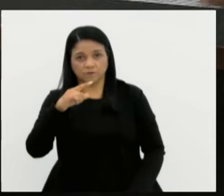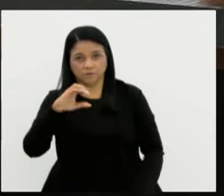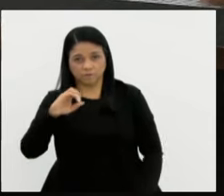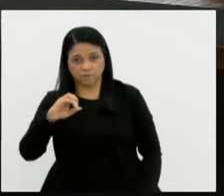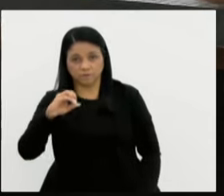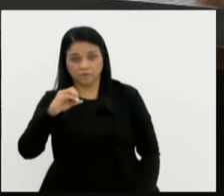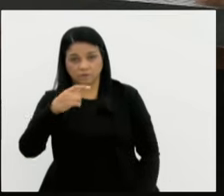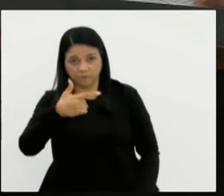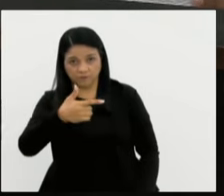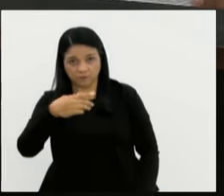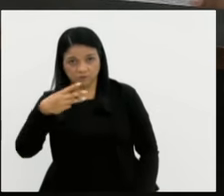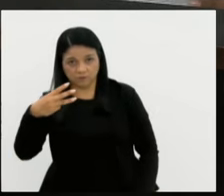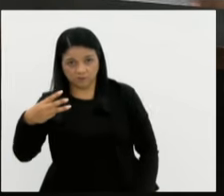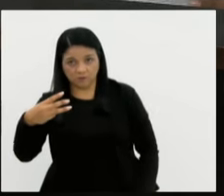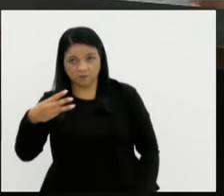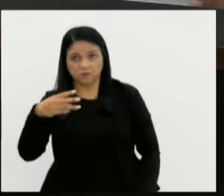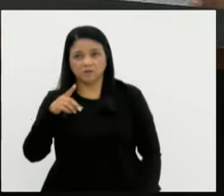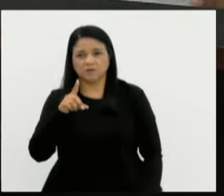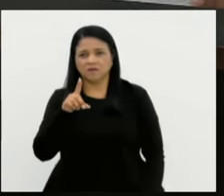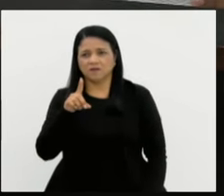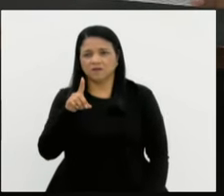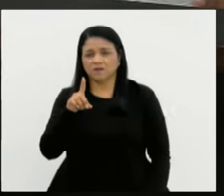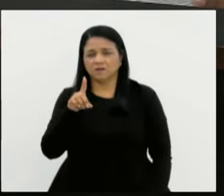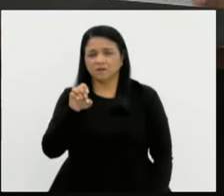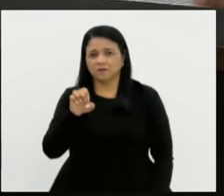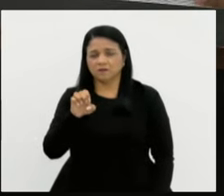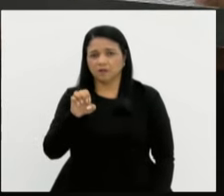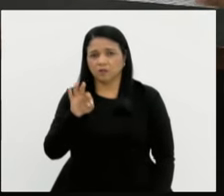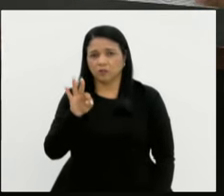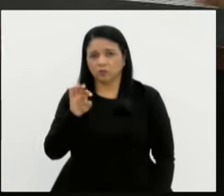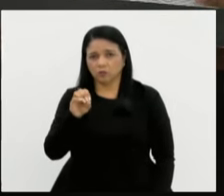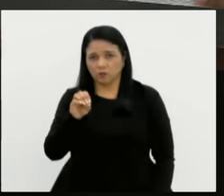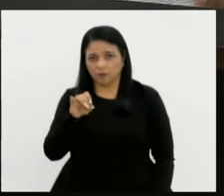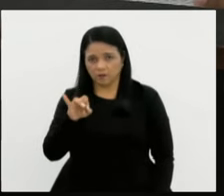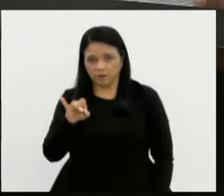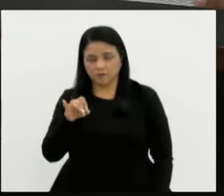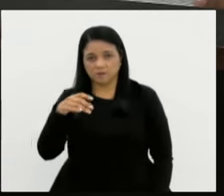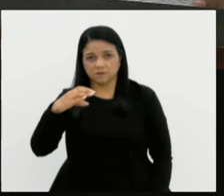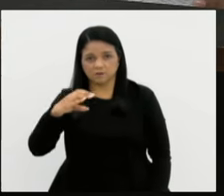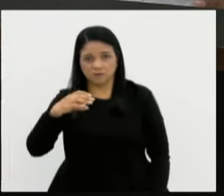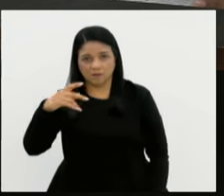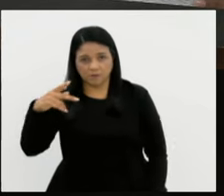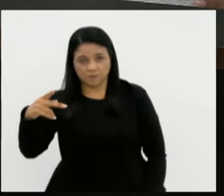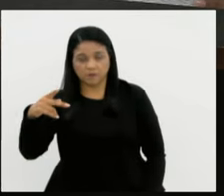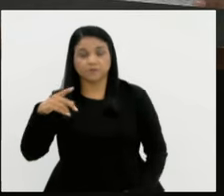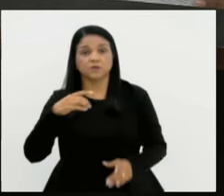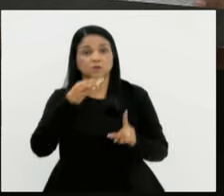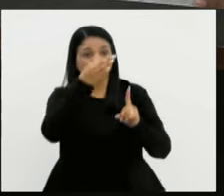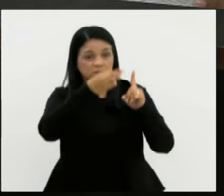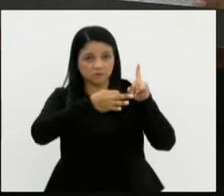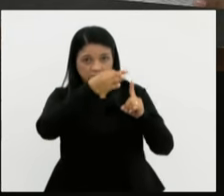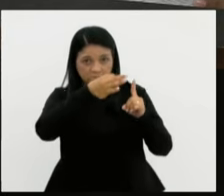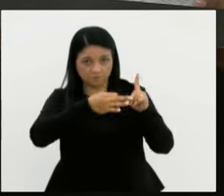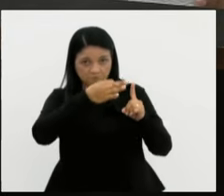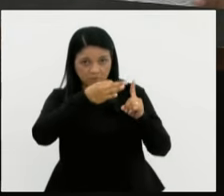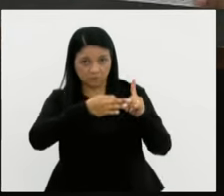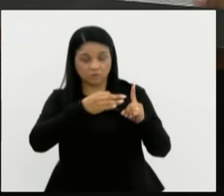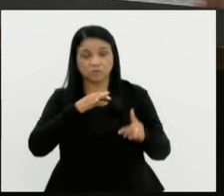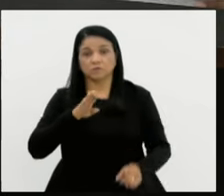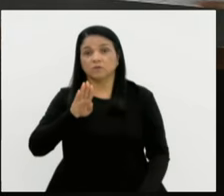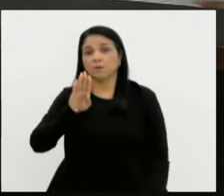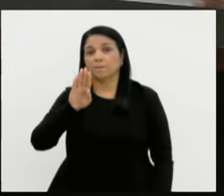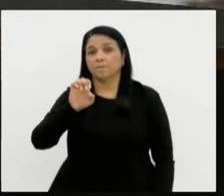252/2023 de TOI-SEPRI, é preferida pelo excelentíssimo senhor doutor desembargador